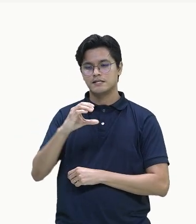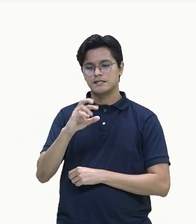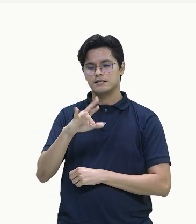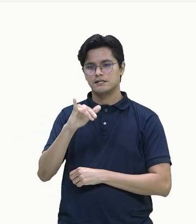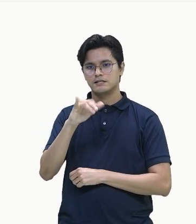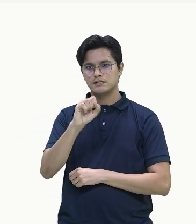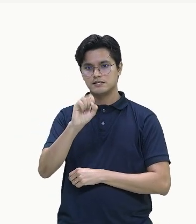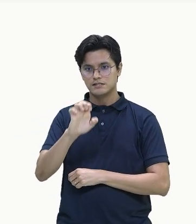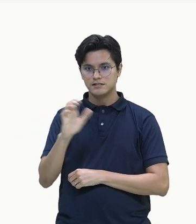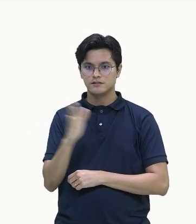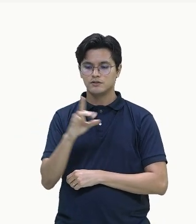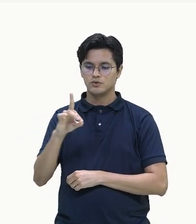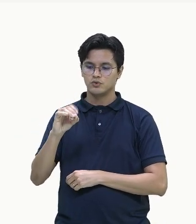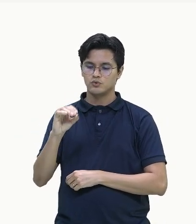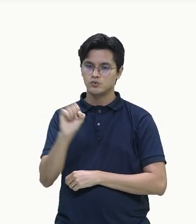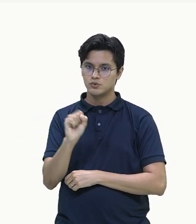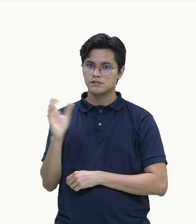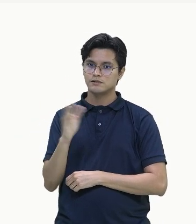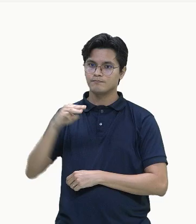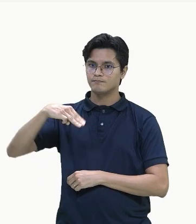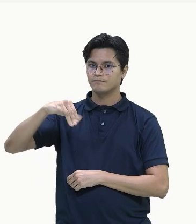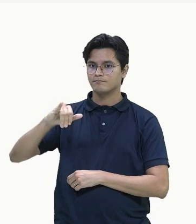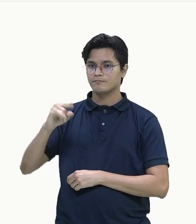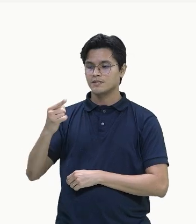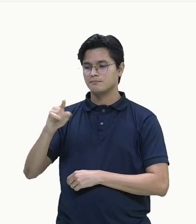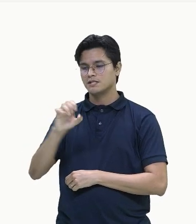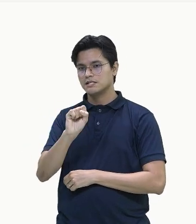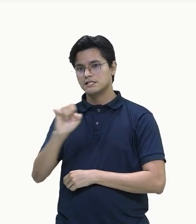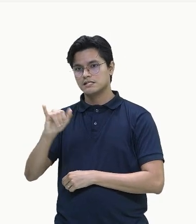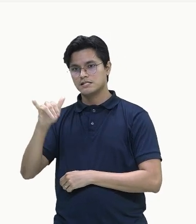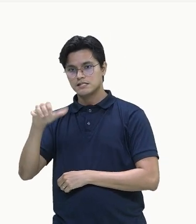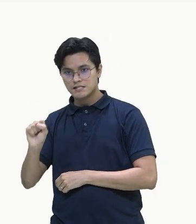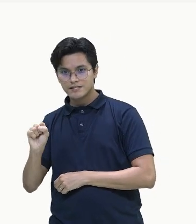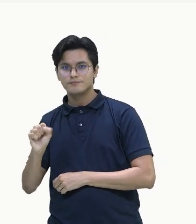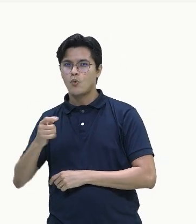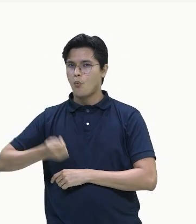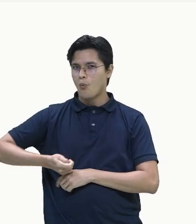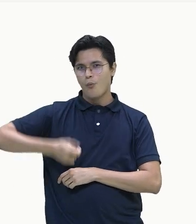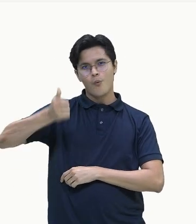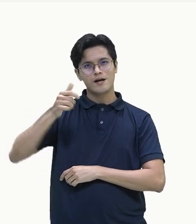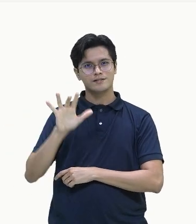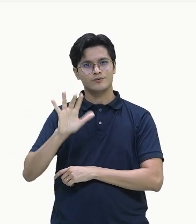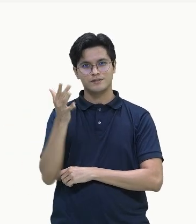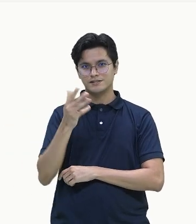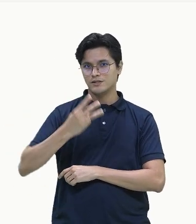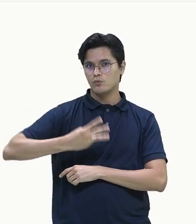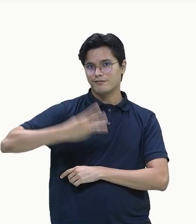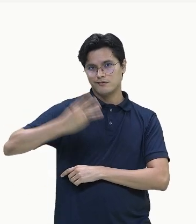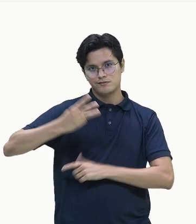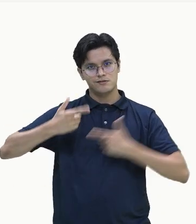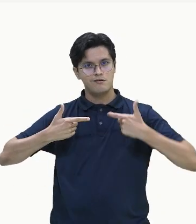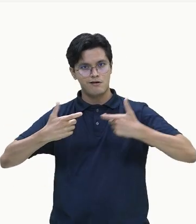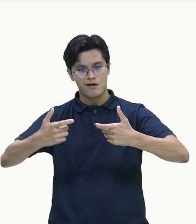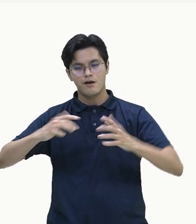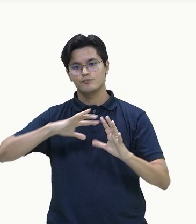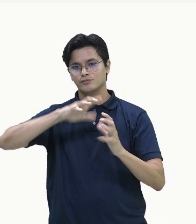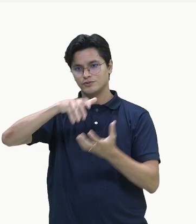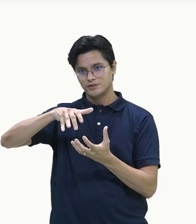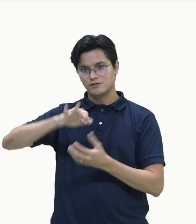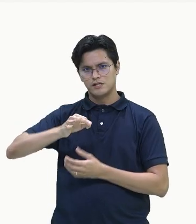vocês. Houve o apoio direto ali a conflitos em vários países para manter a influência das duas